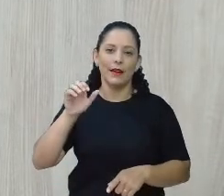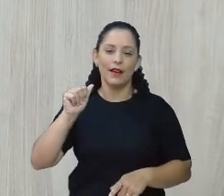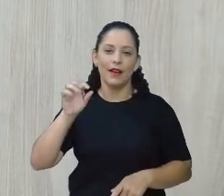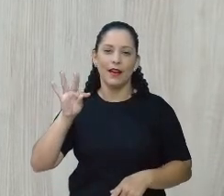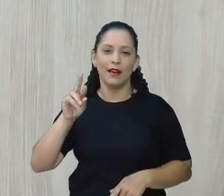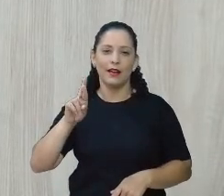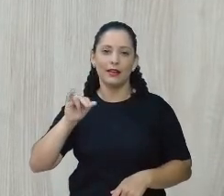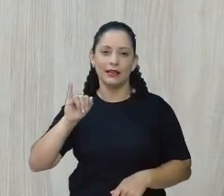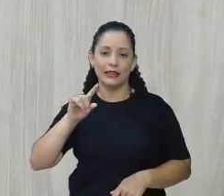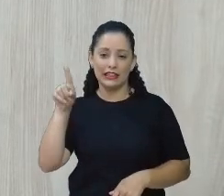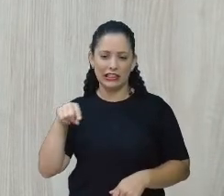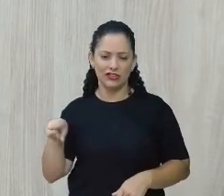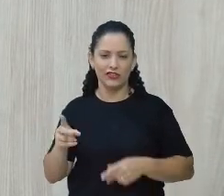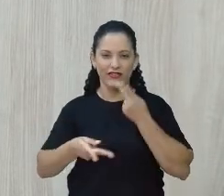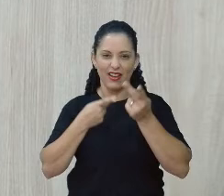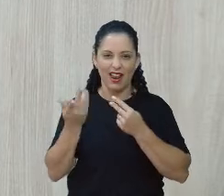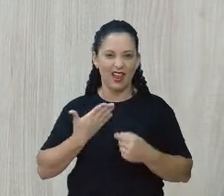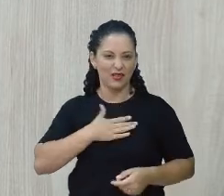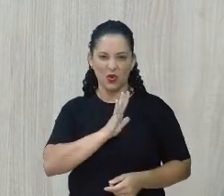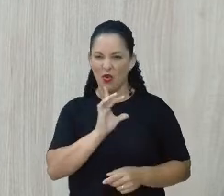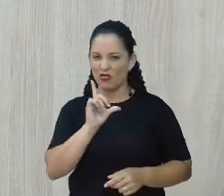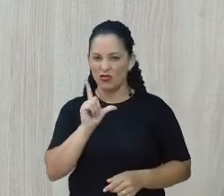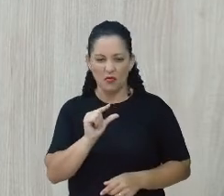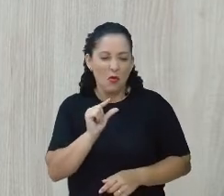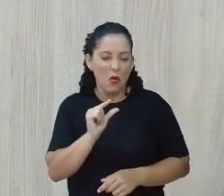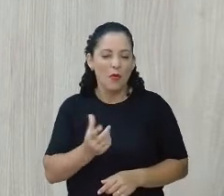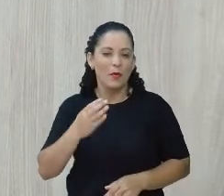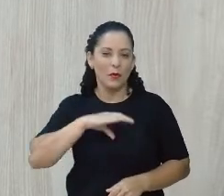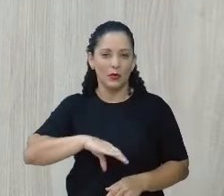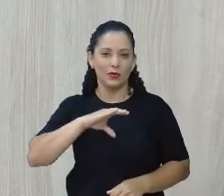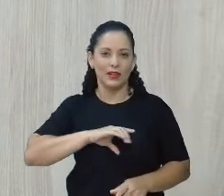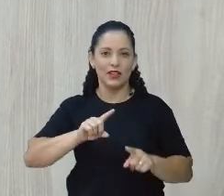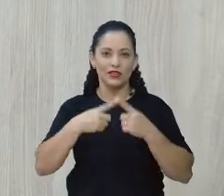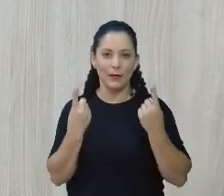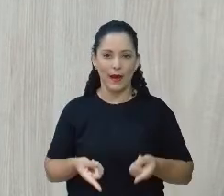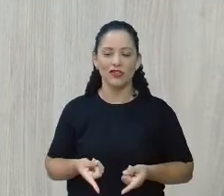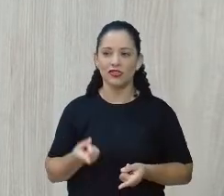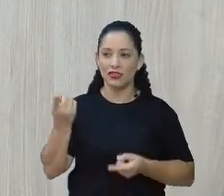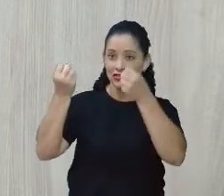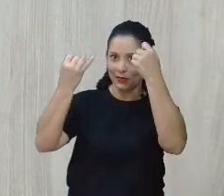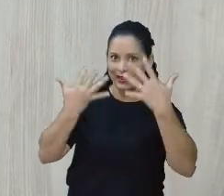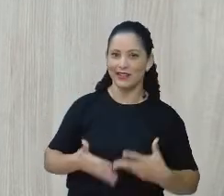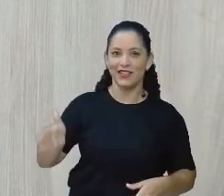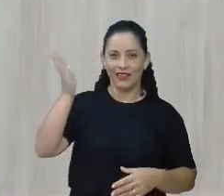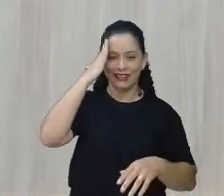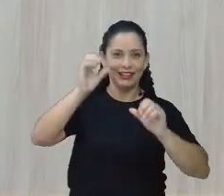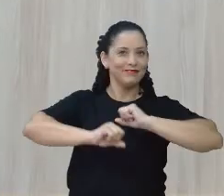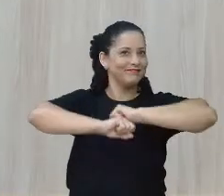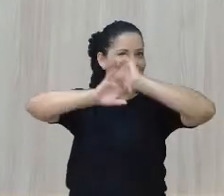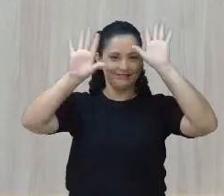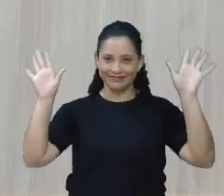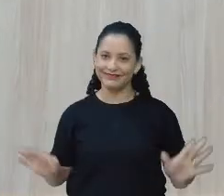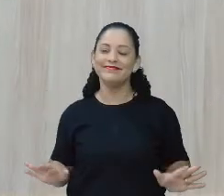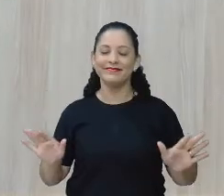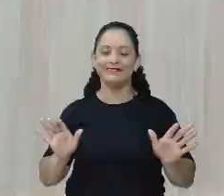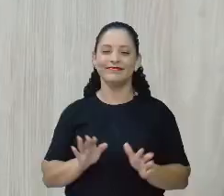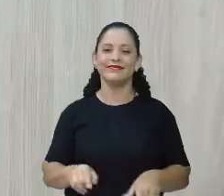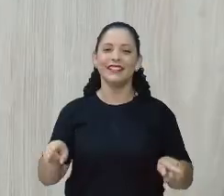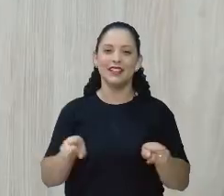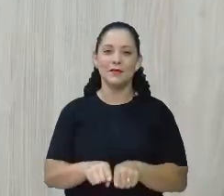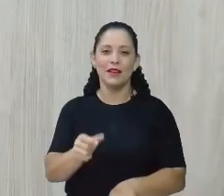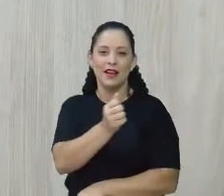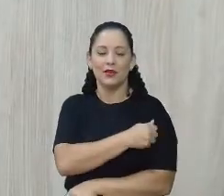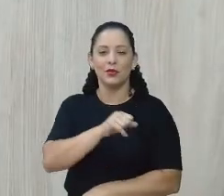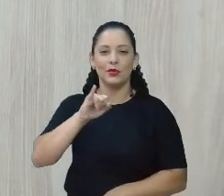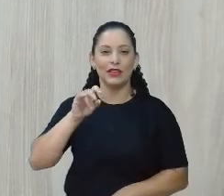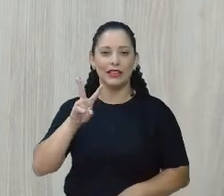que não gosta muito de português, mas com a aula da gente ela entende tudo. Bom saber, né? Iveson, da escola